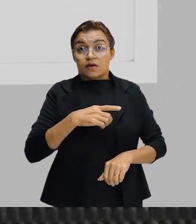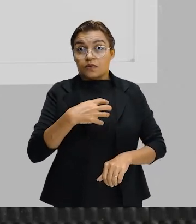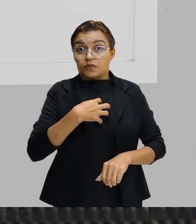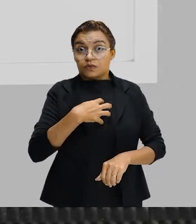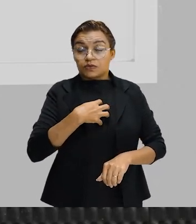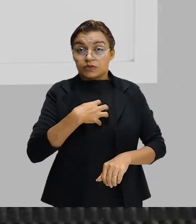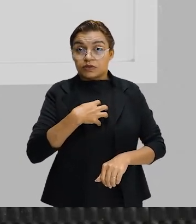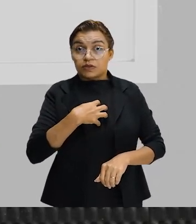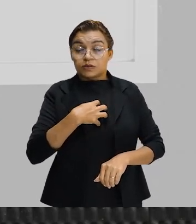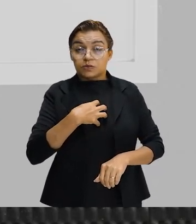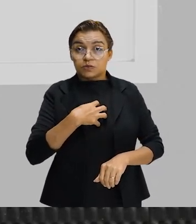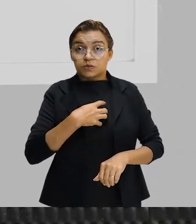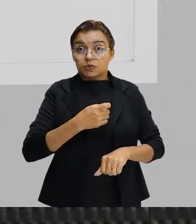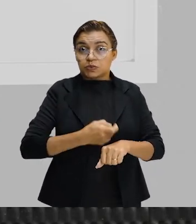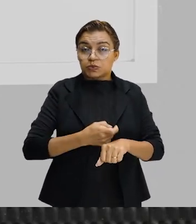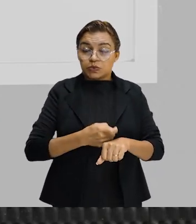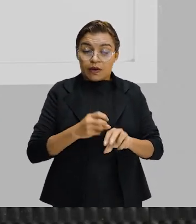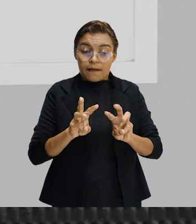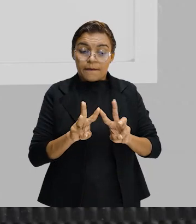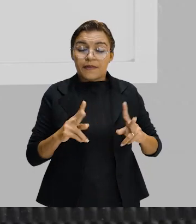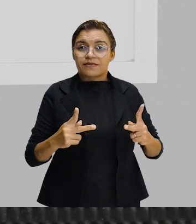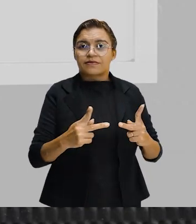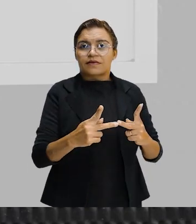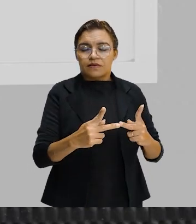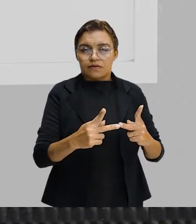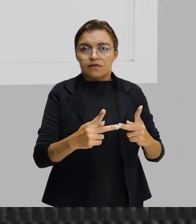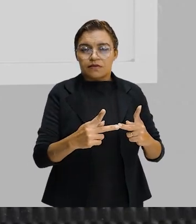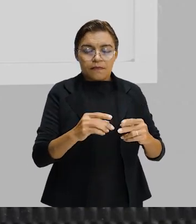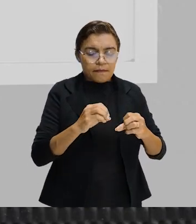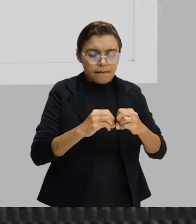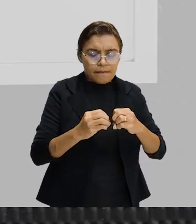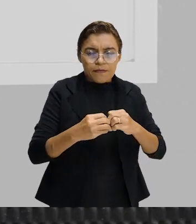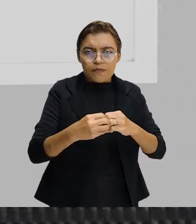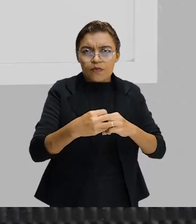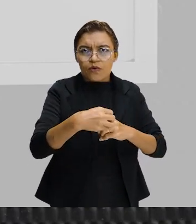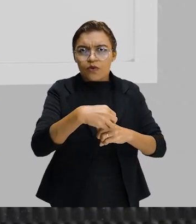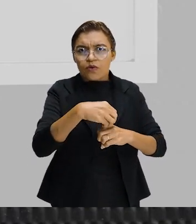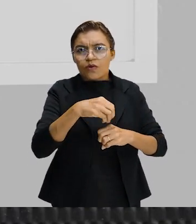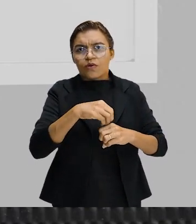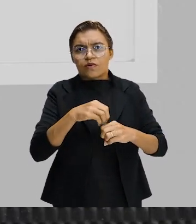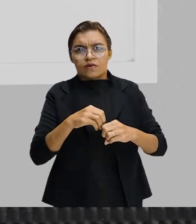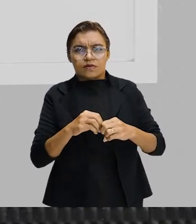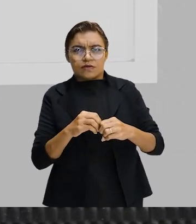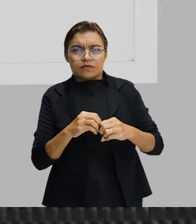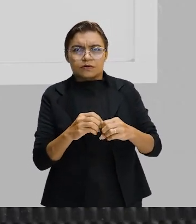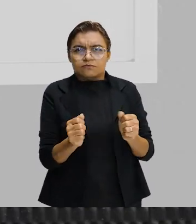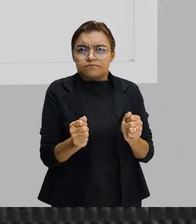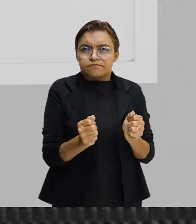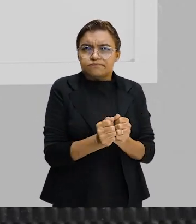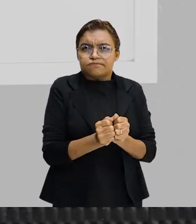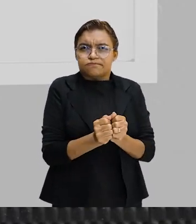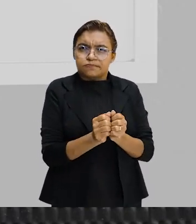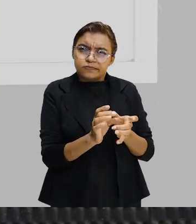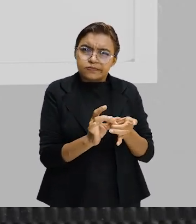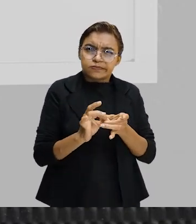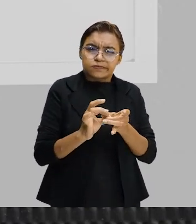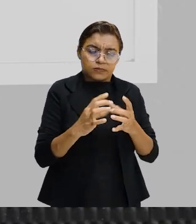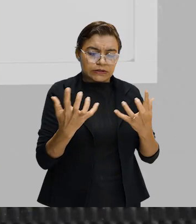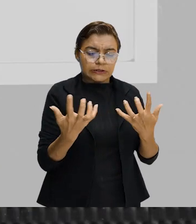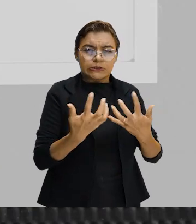de agregação da matéria, em que as suas moléculas estão muito próximas, estão coladas de